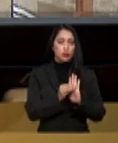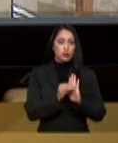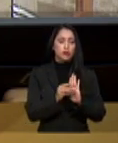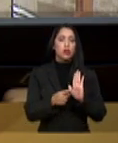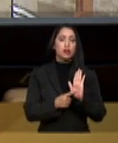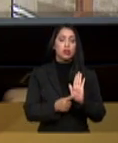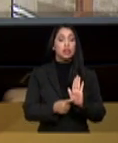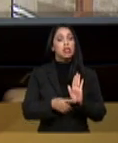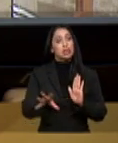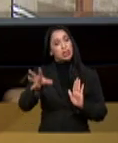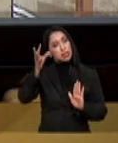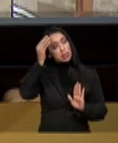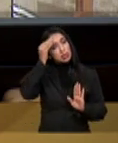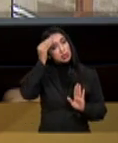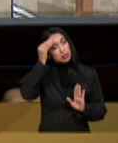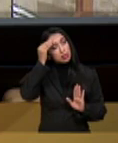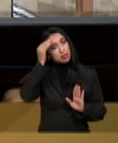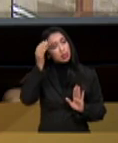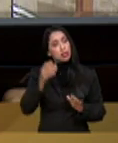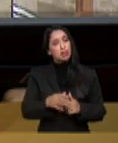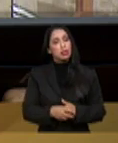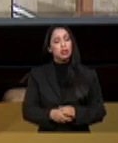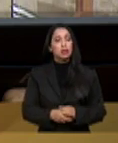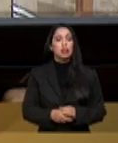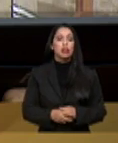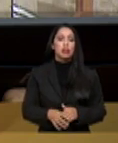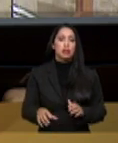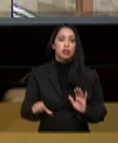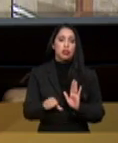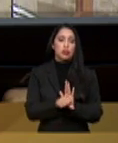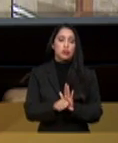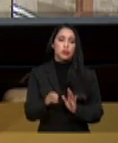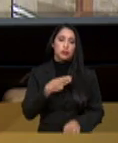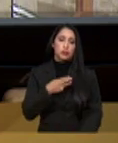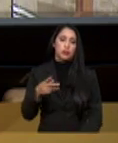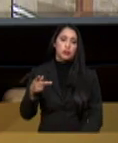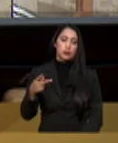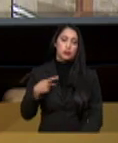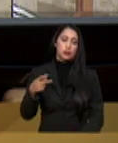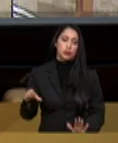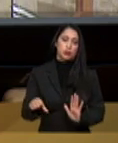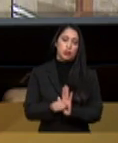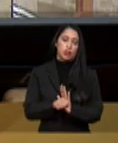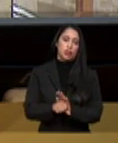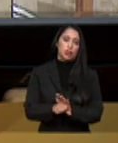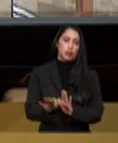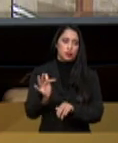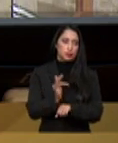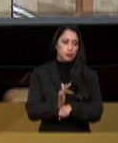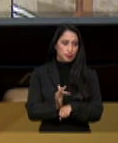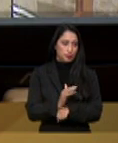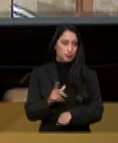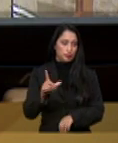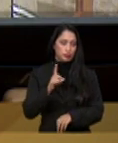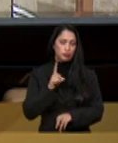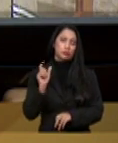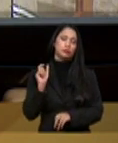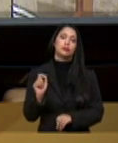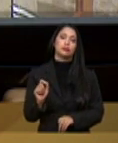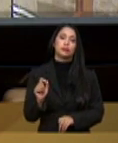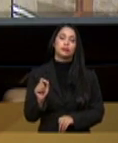se entenda que a deflagração da persecução criminal pelo Ministério Público nos crimes formais se sujeita à